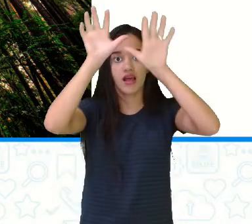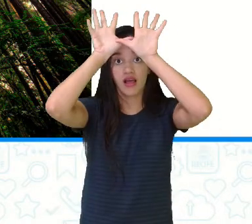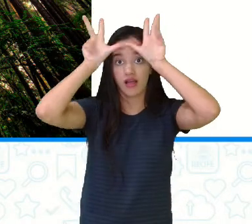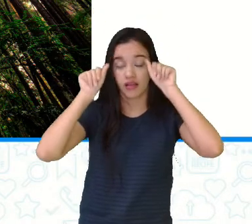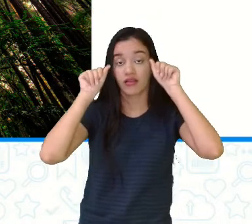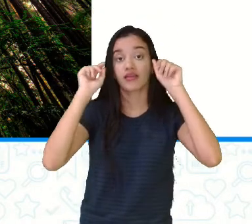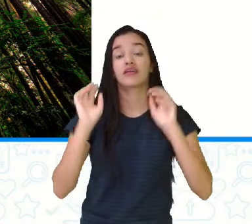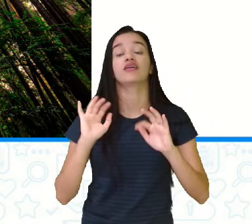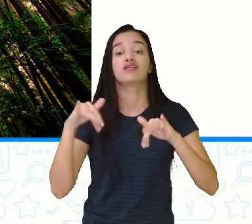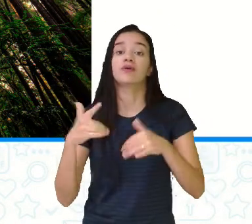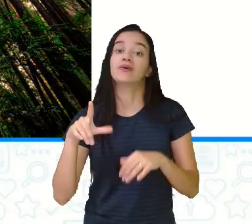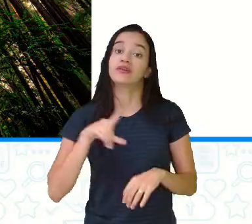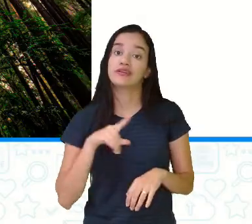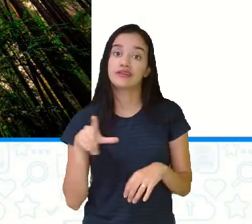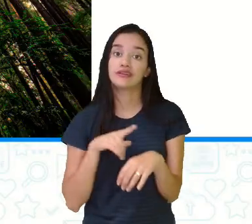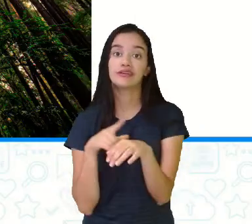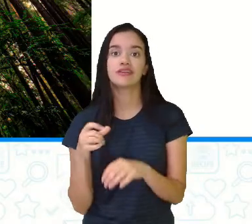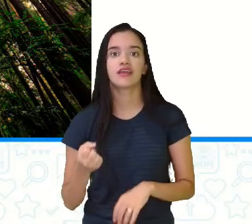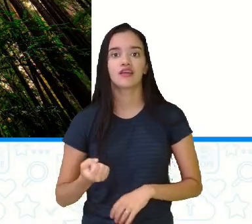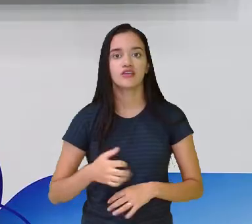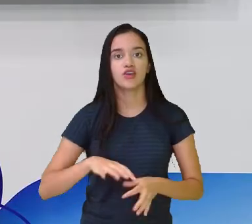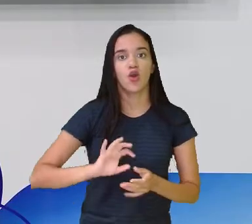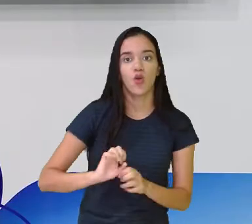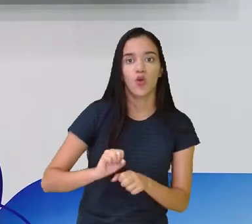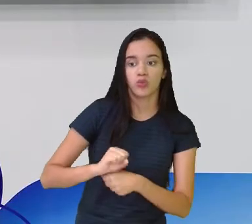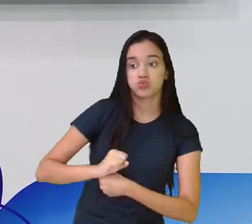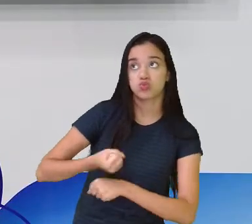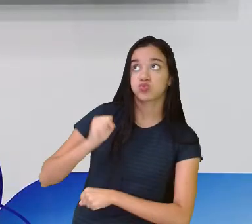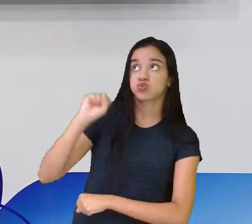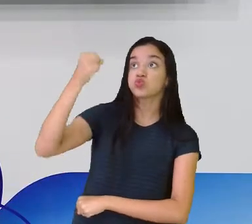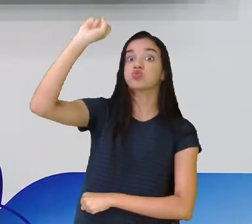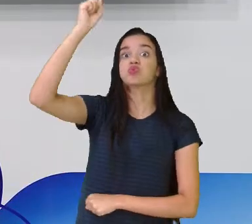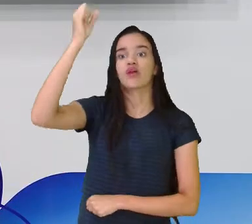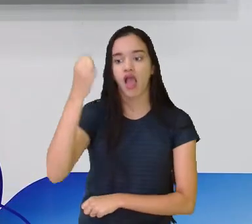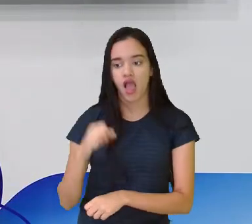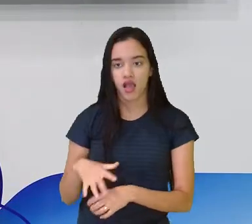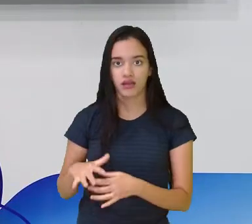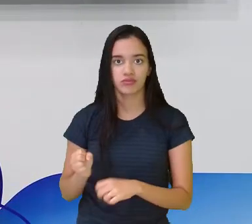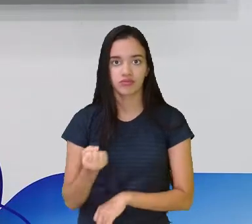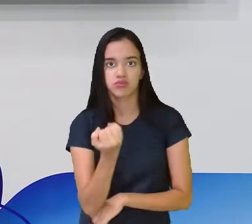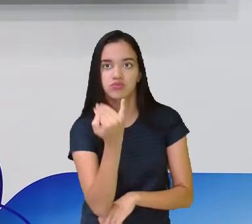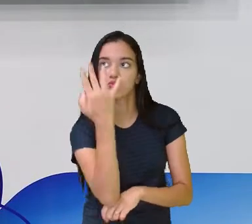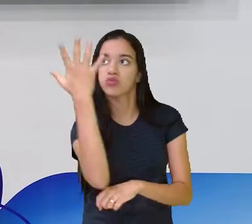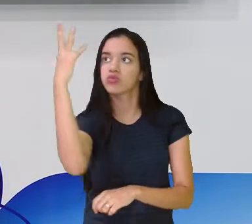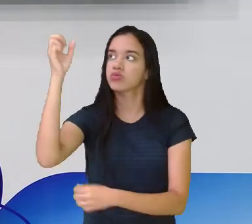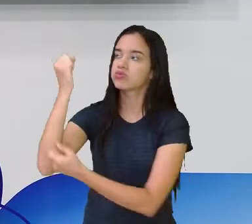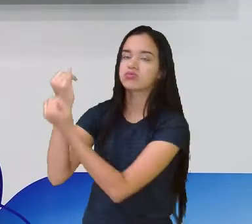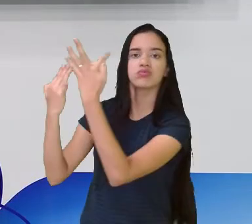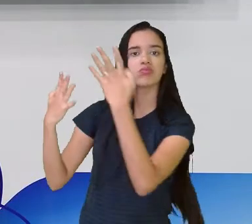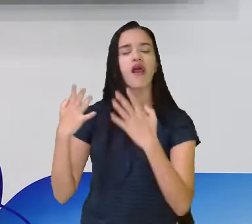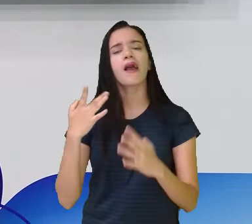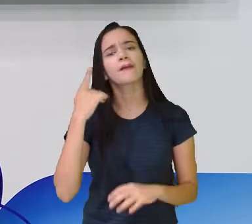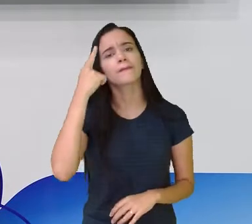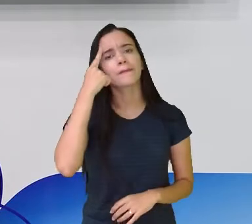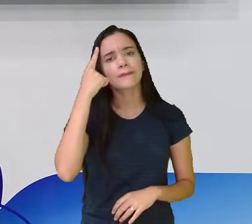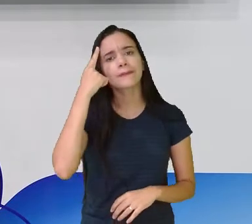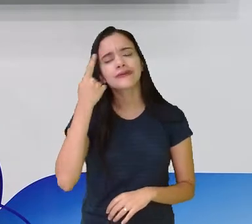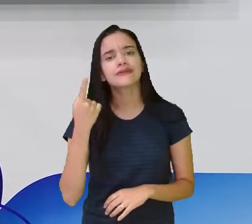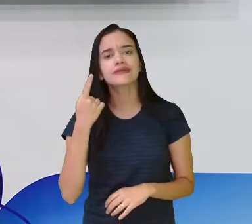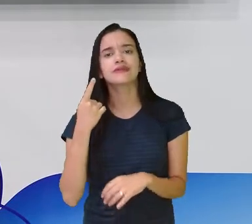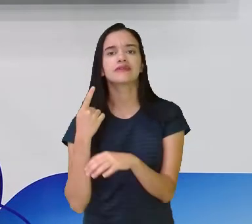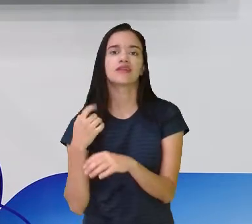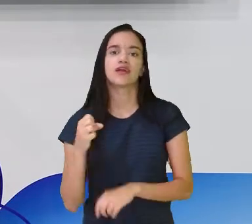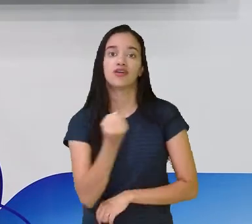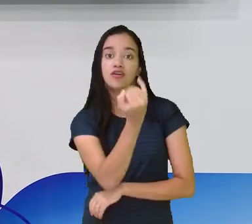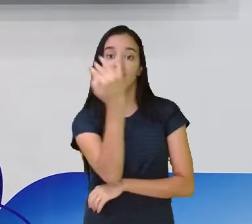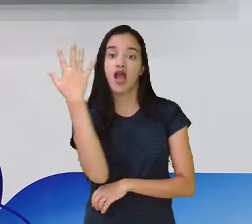uma floresta que tem grandes árvores, árvores de grande porte. E, claro, quando a gente pensa grandes árvores, árvores